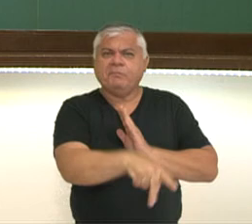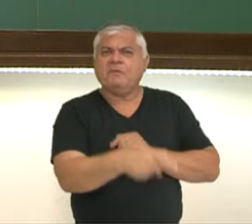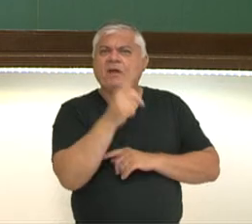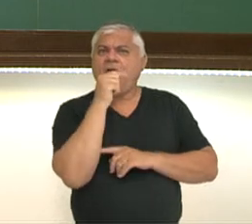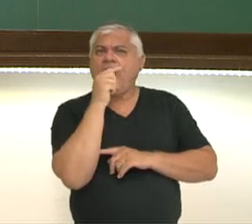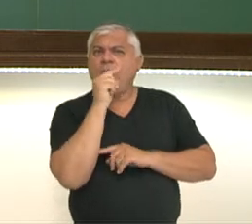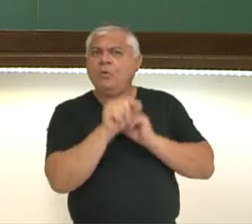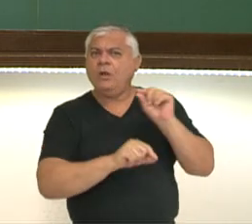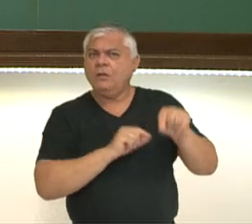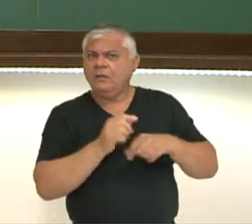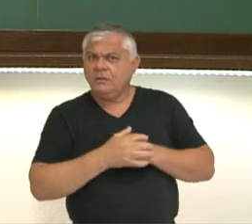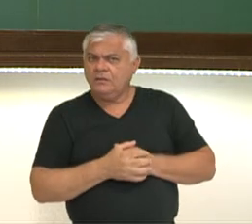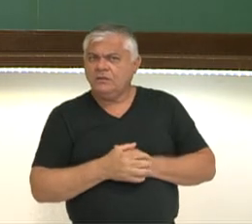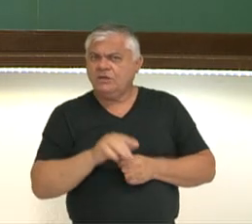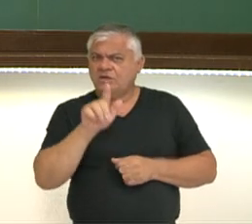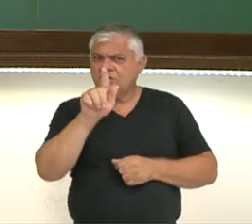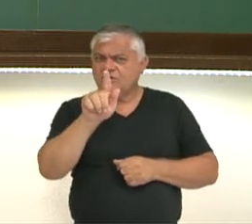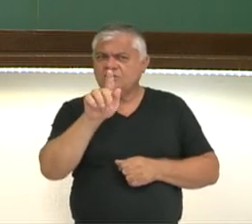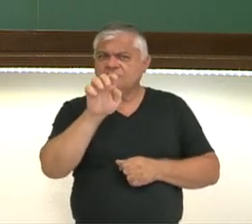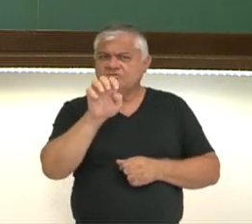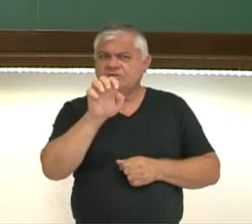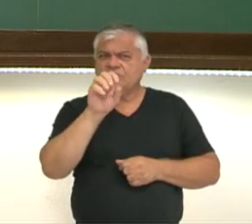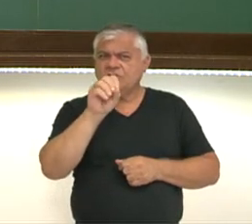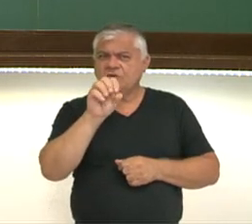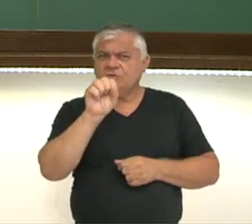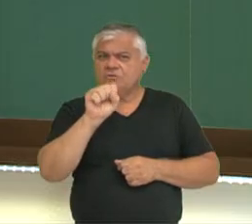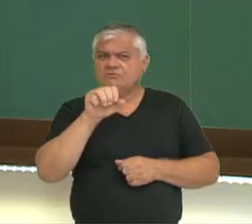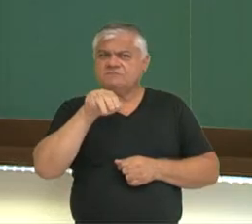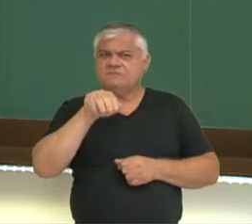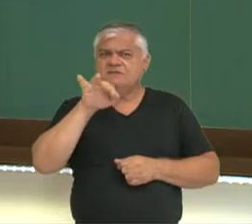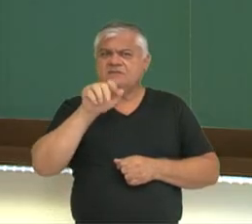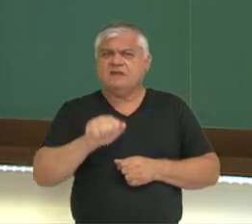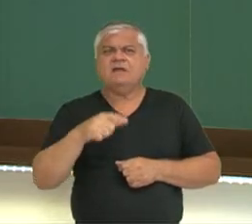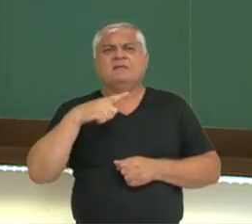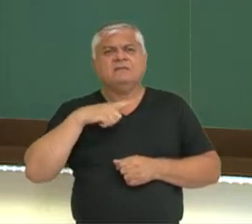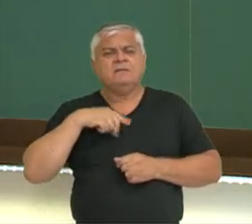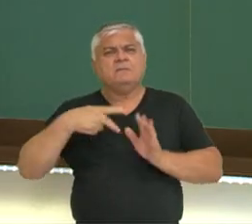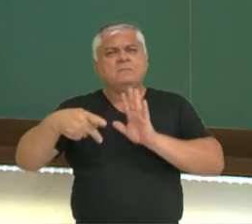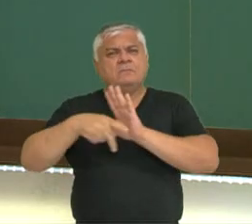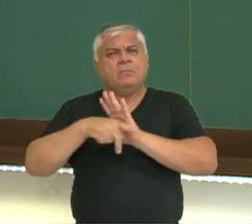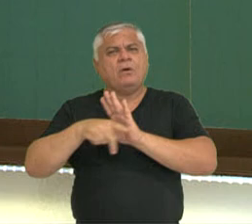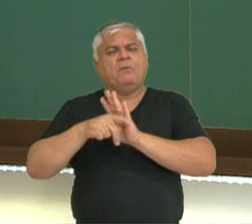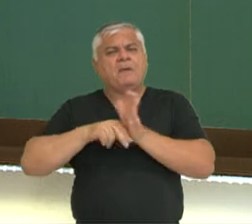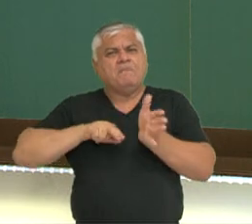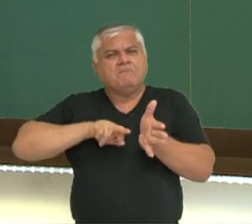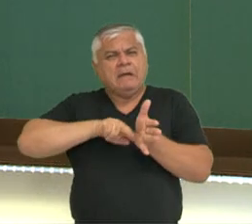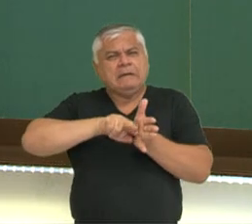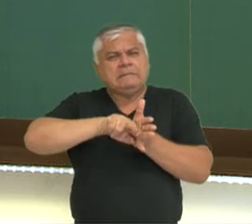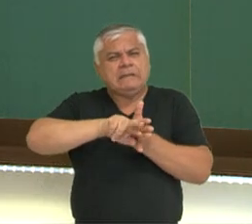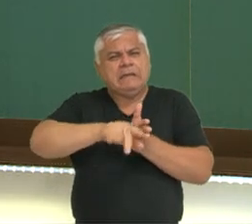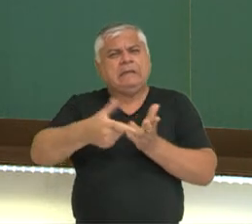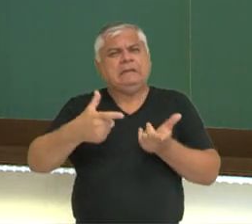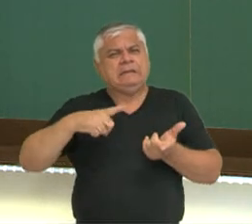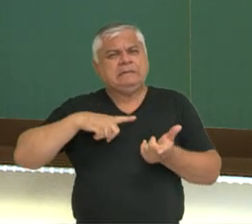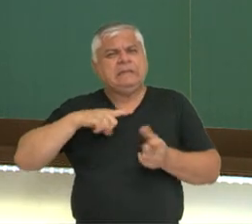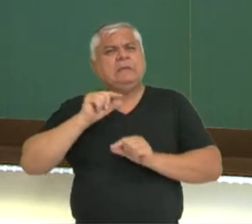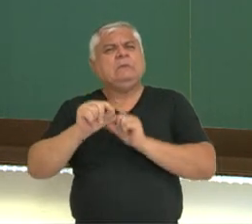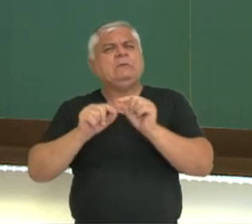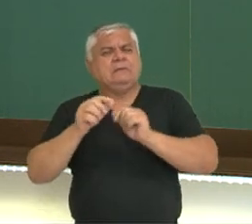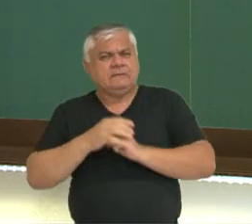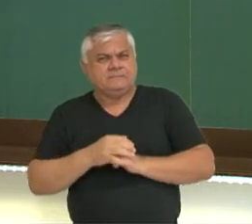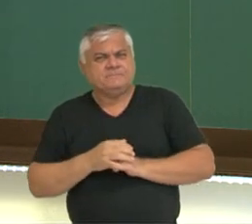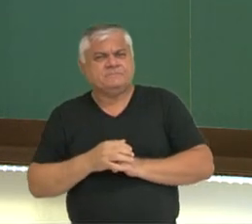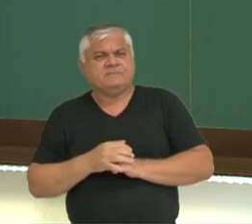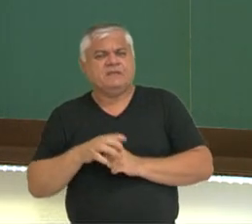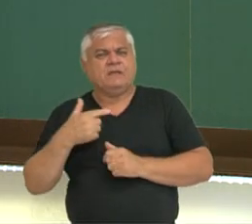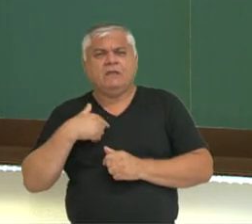bom geosmina a Josi Mina é uma substância orgânica produzida por cianobactérias a Jesuína para vocês terem uma